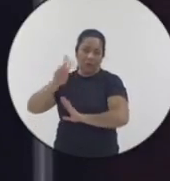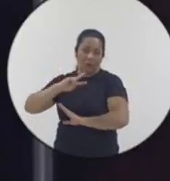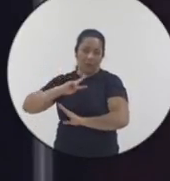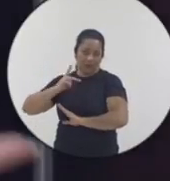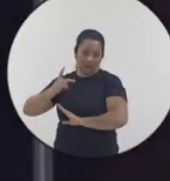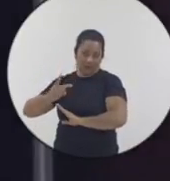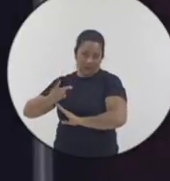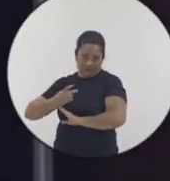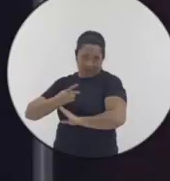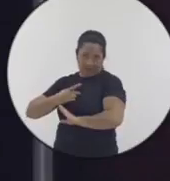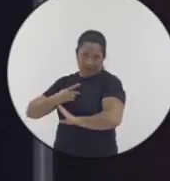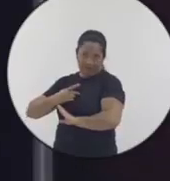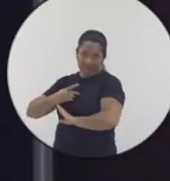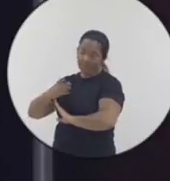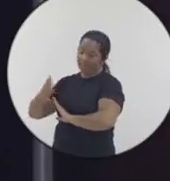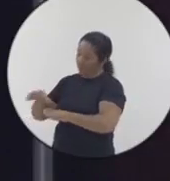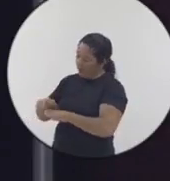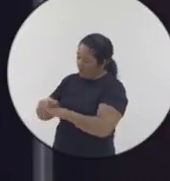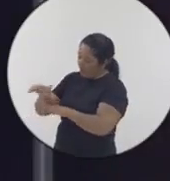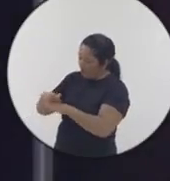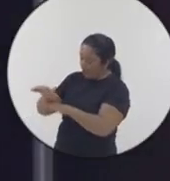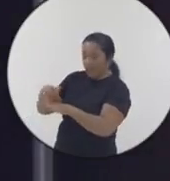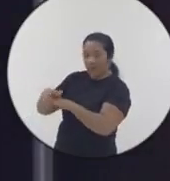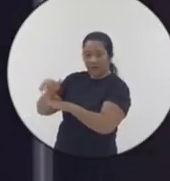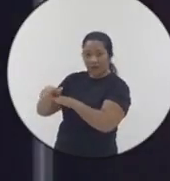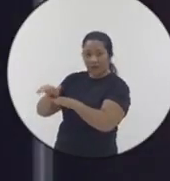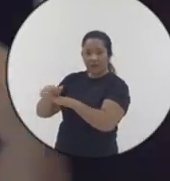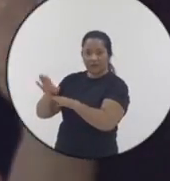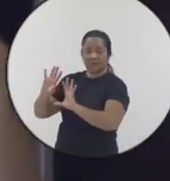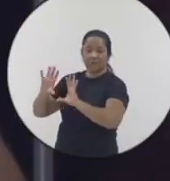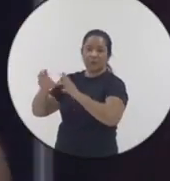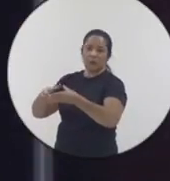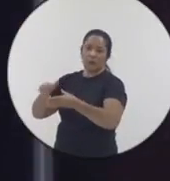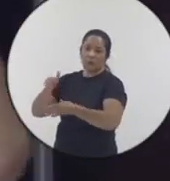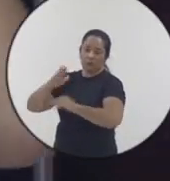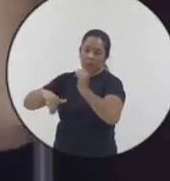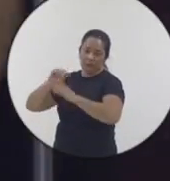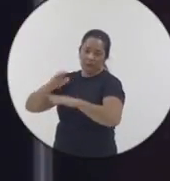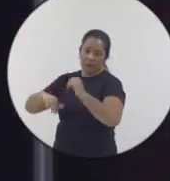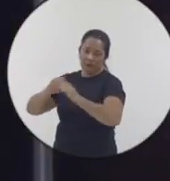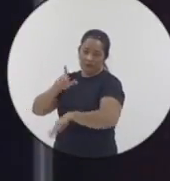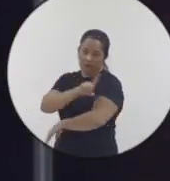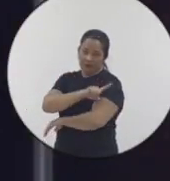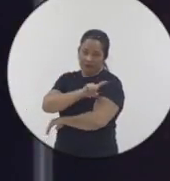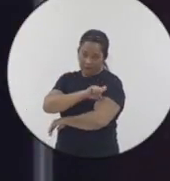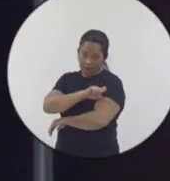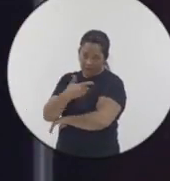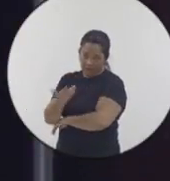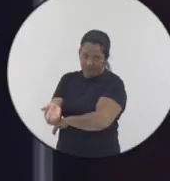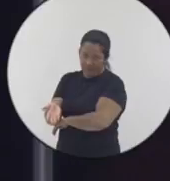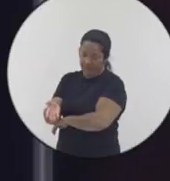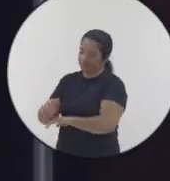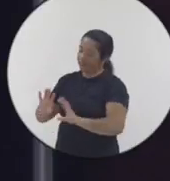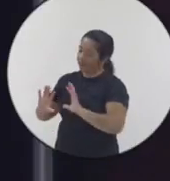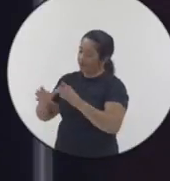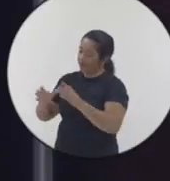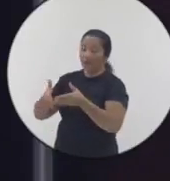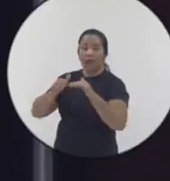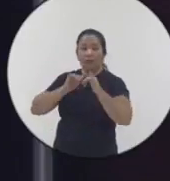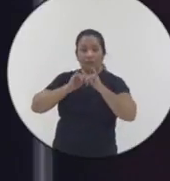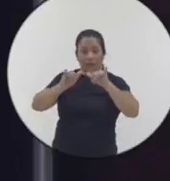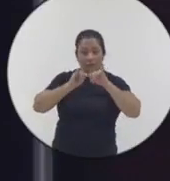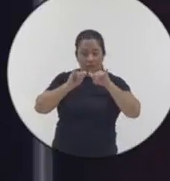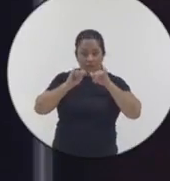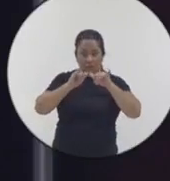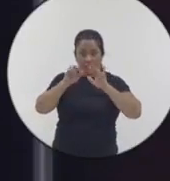recomendado para os profissionais da enfermagem. Né? O Conselho de Enfermagem lançou essa